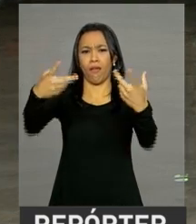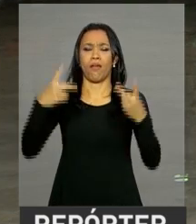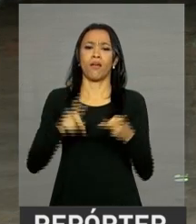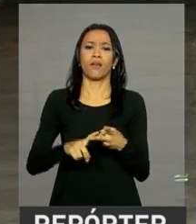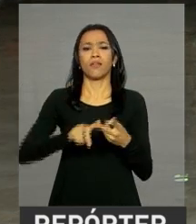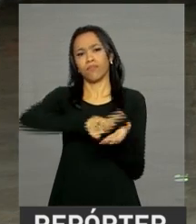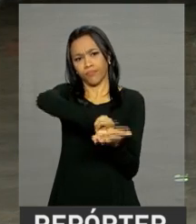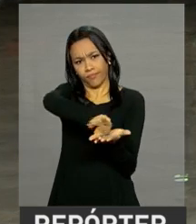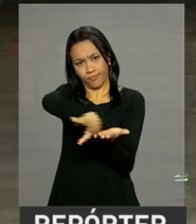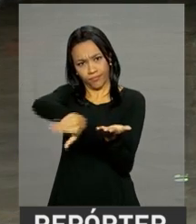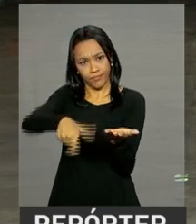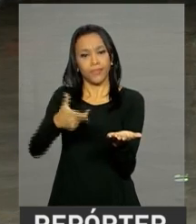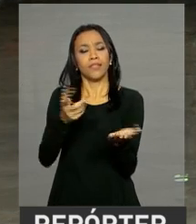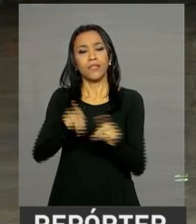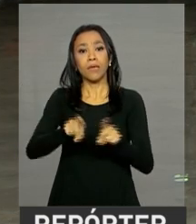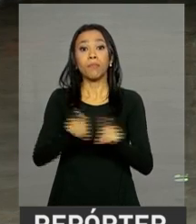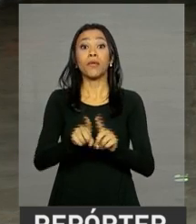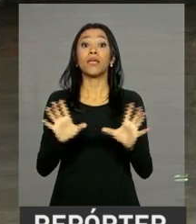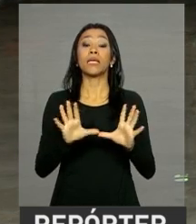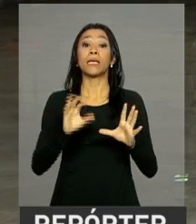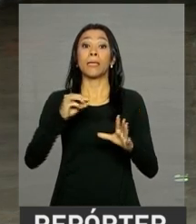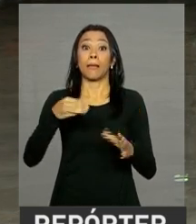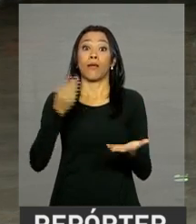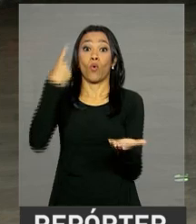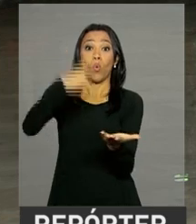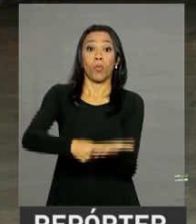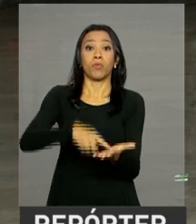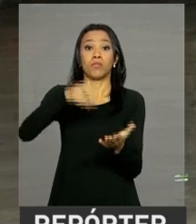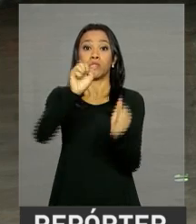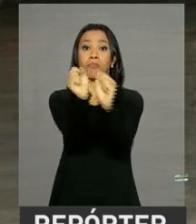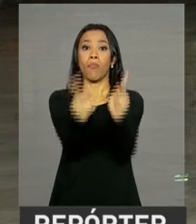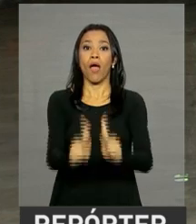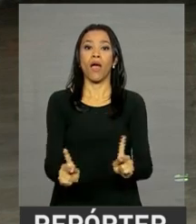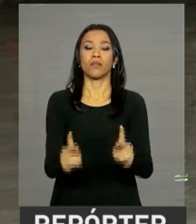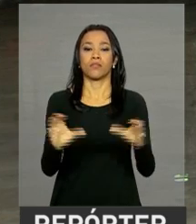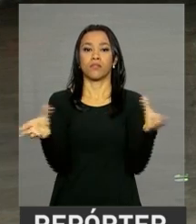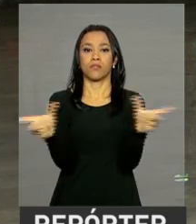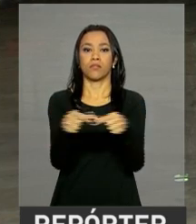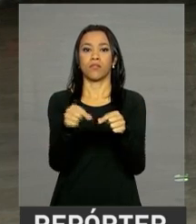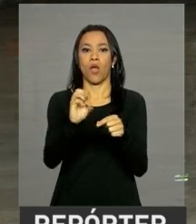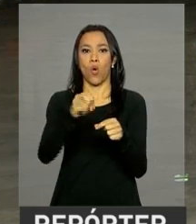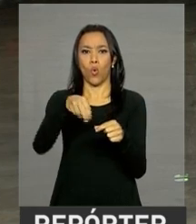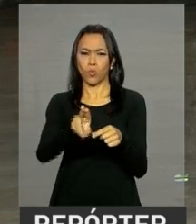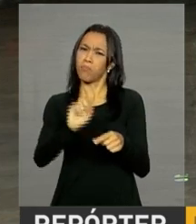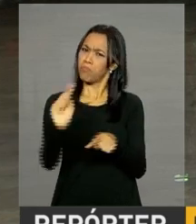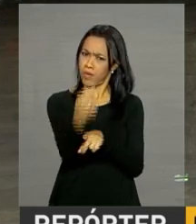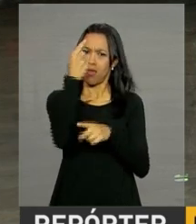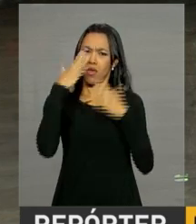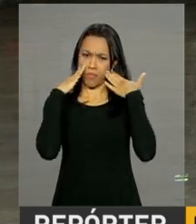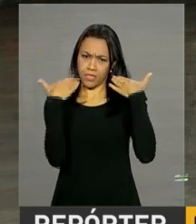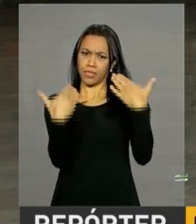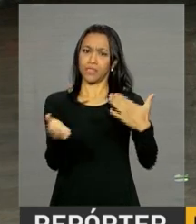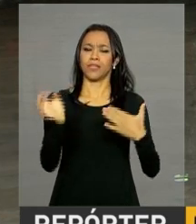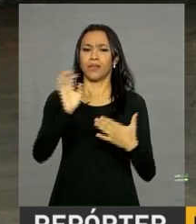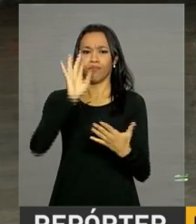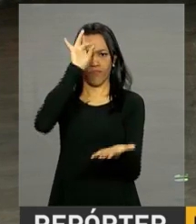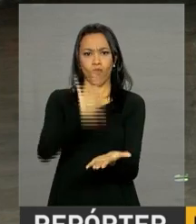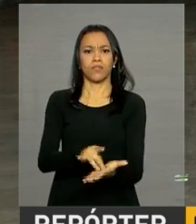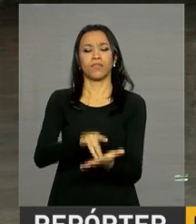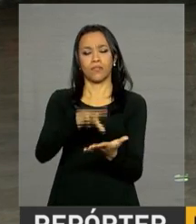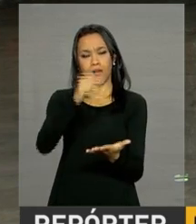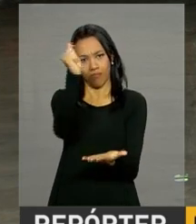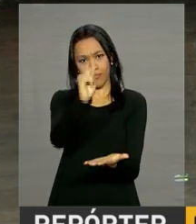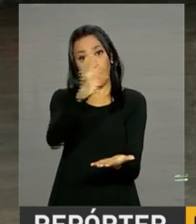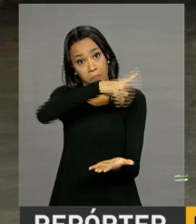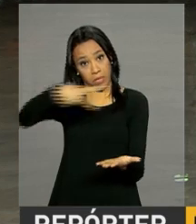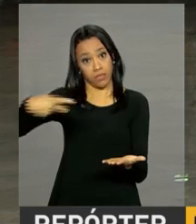que participaram de missões de paz da ONU. Essa foi a primeira aparição pública do presidente da República como presidente efetivo aqui no Brasil. Antes